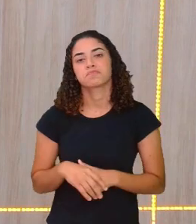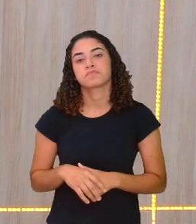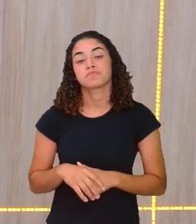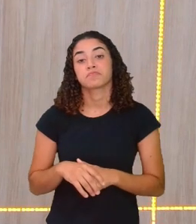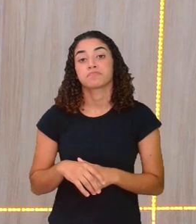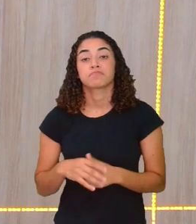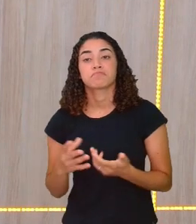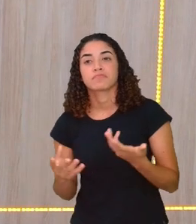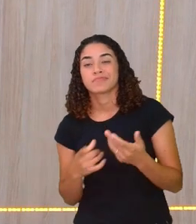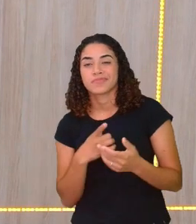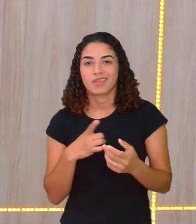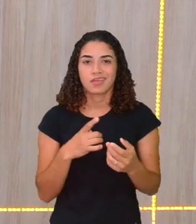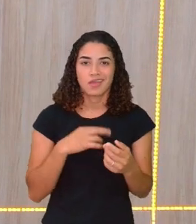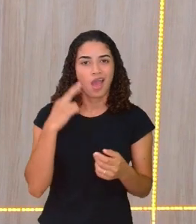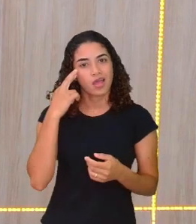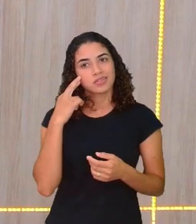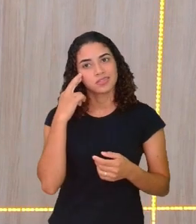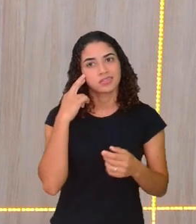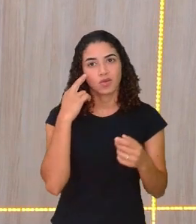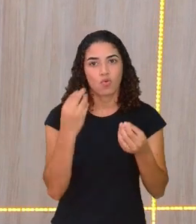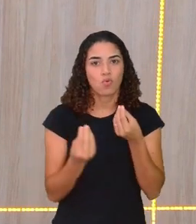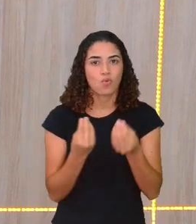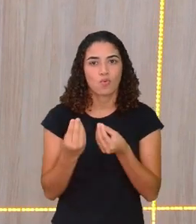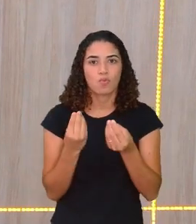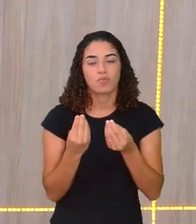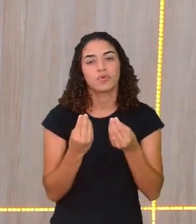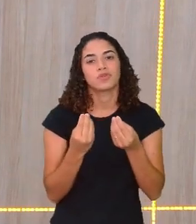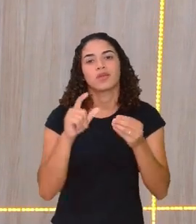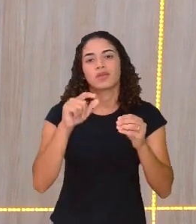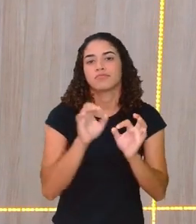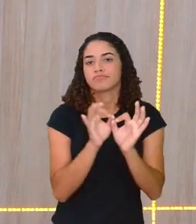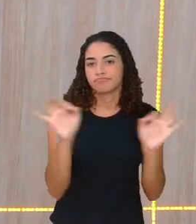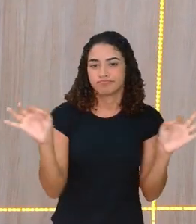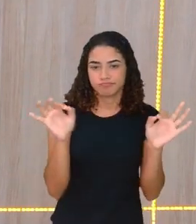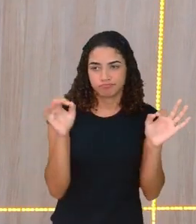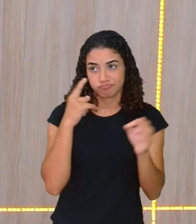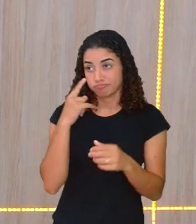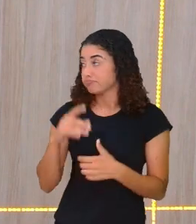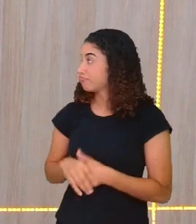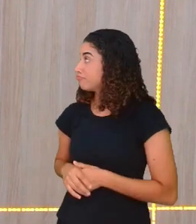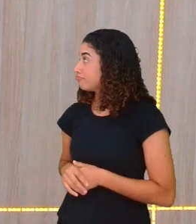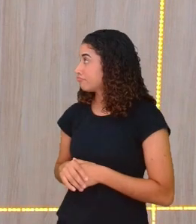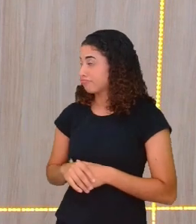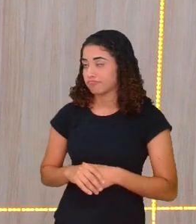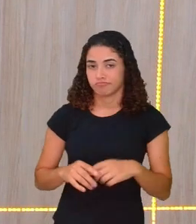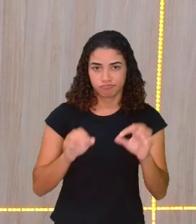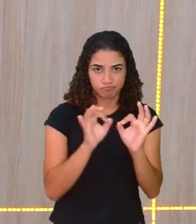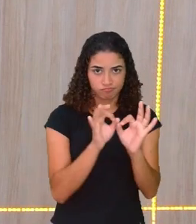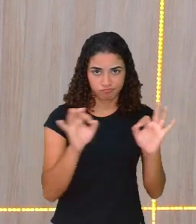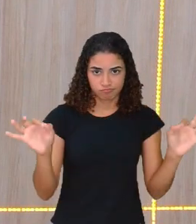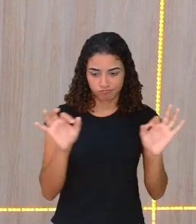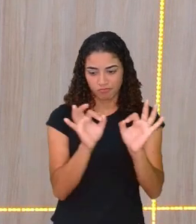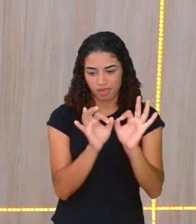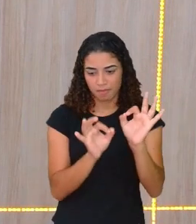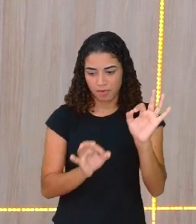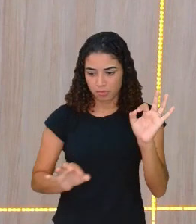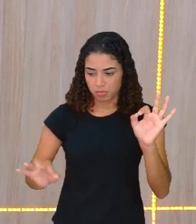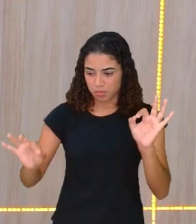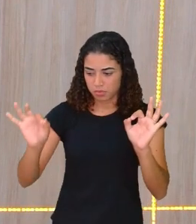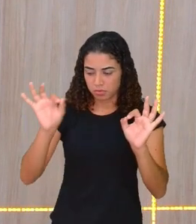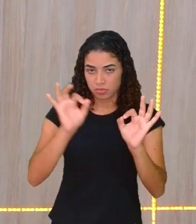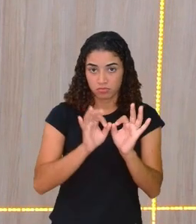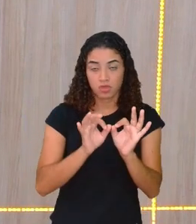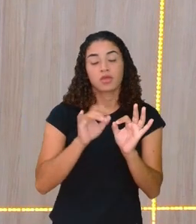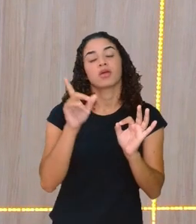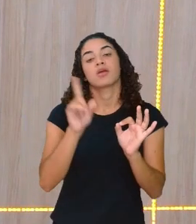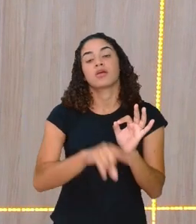A gente vai ver aqui a razão entre o comprimento, esse cordão que você